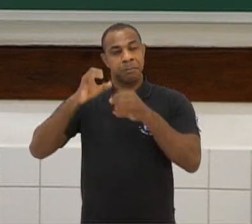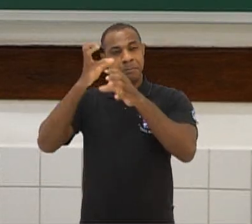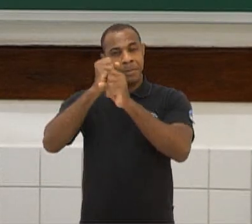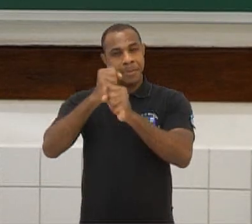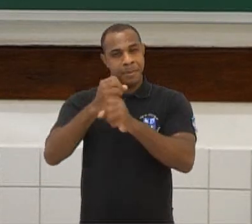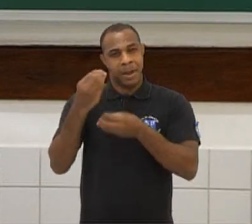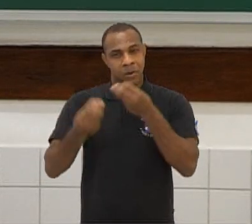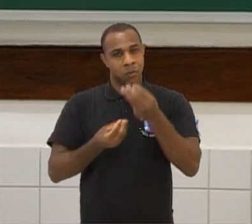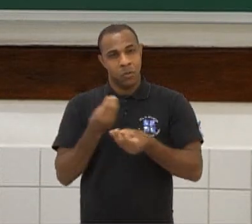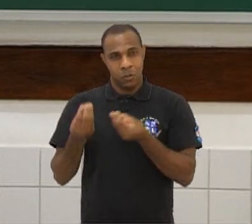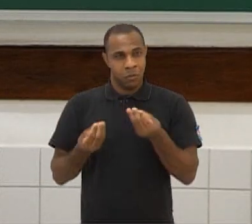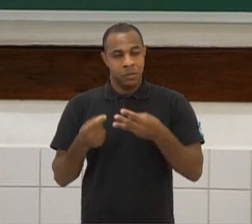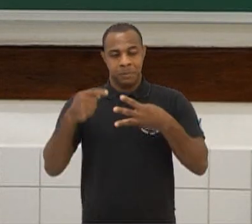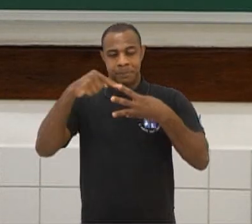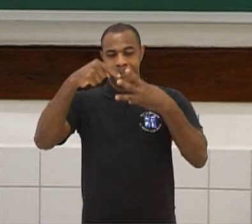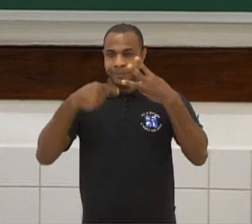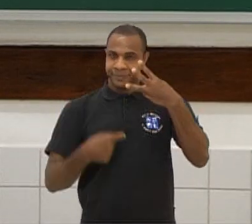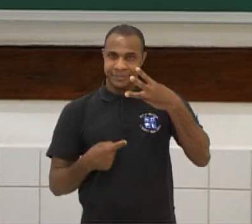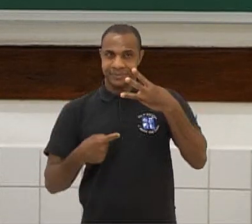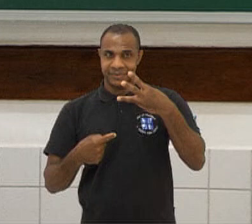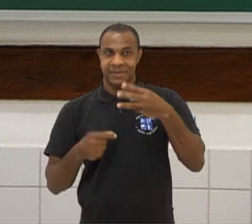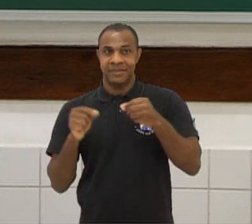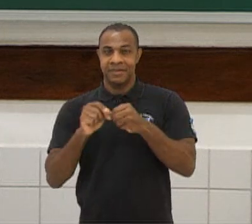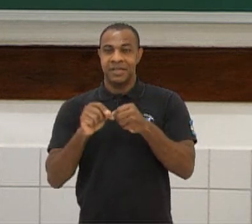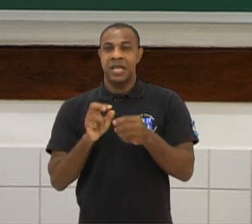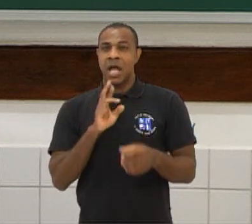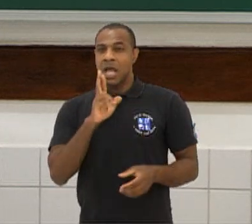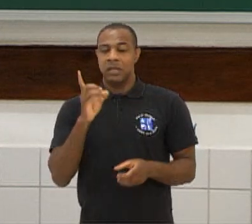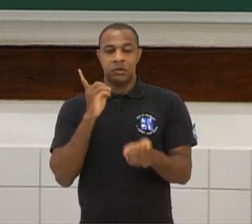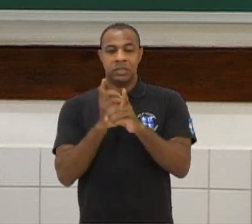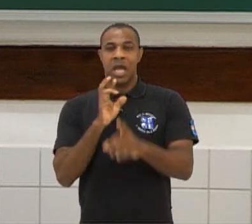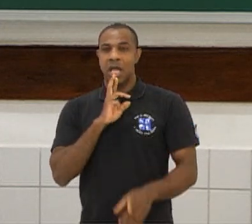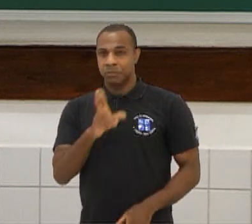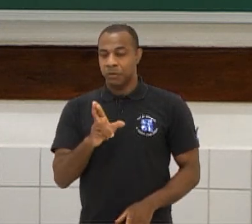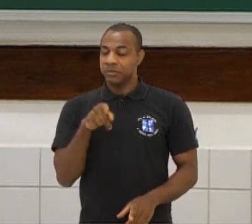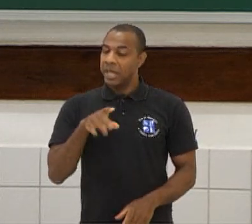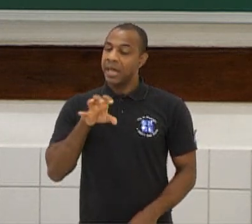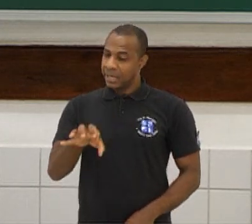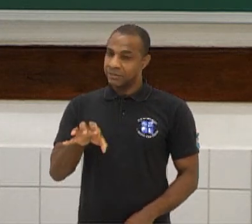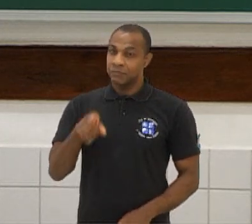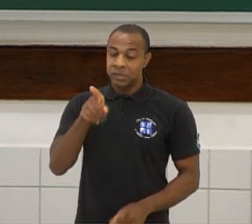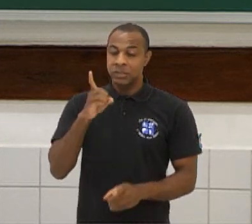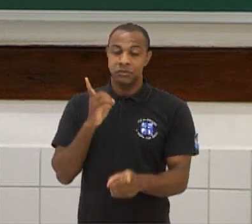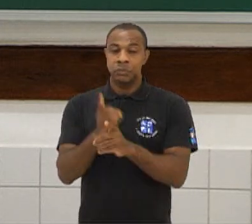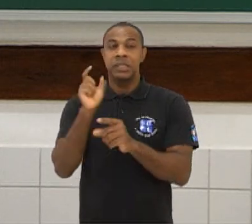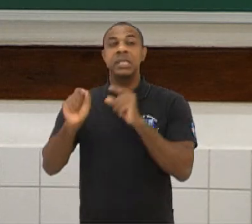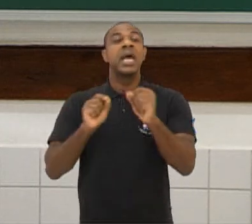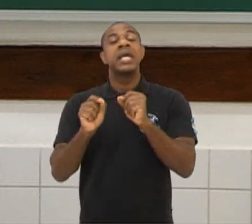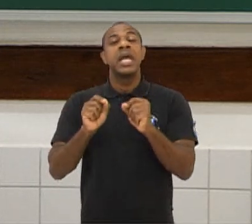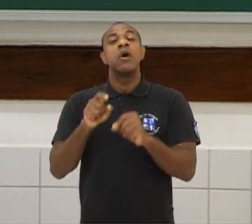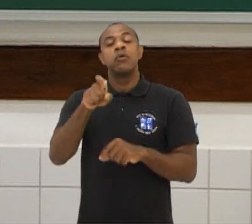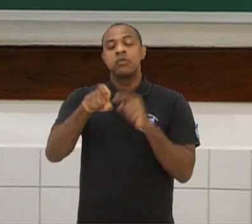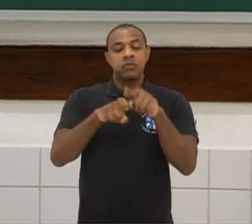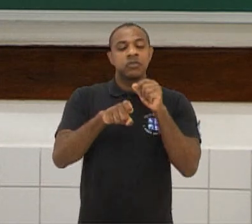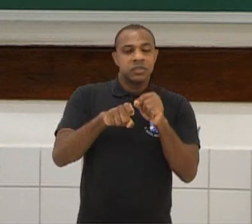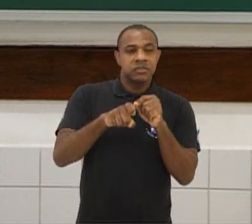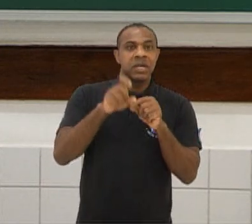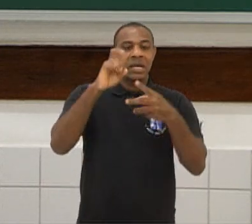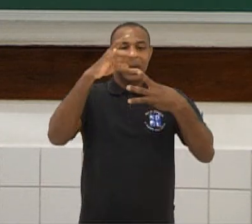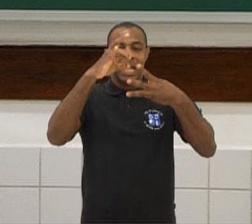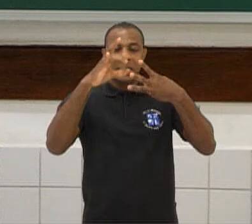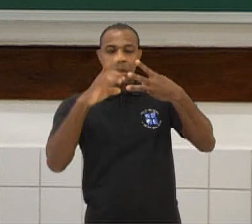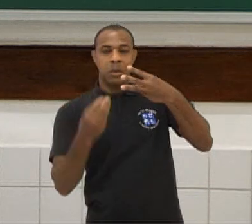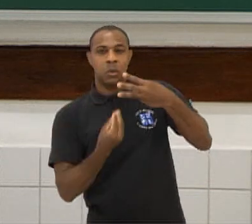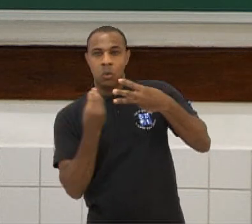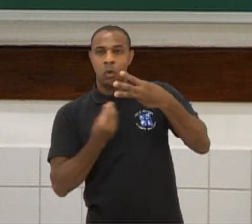essas 3 equações, porque achar a raiz ou a solução da equação é isso, é descobrir quem é o x em cada uma